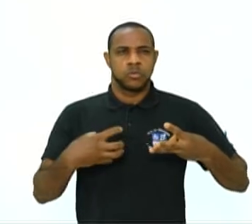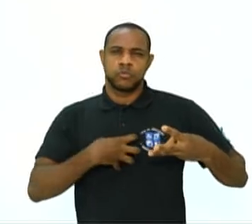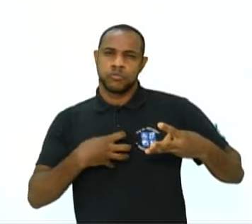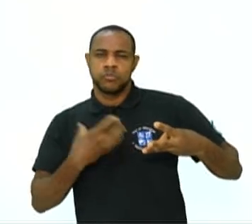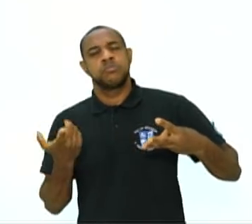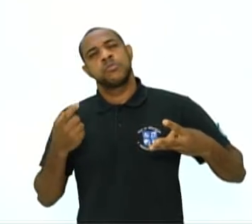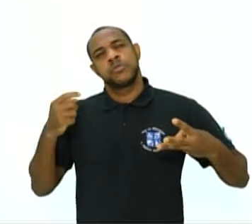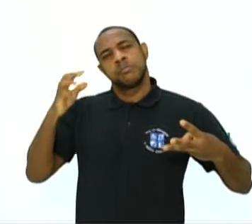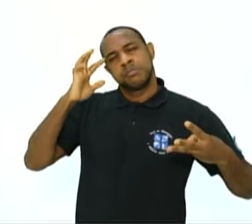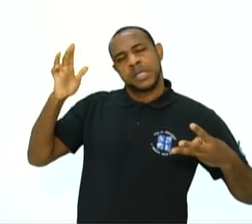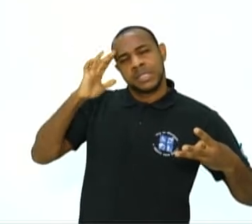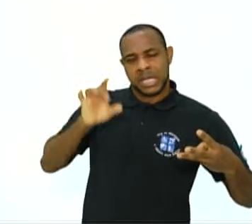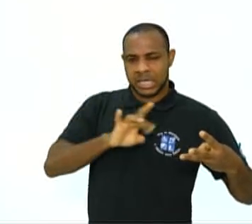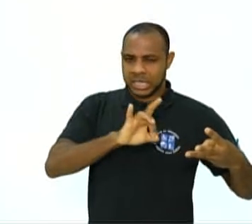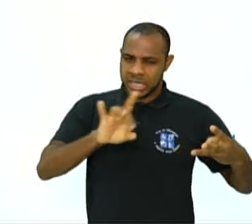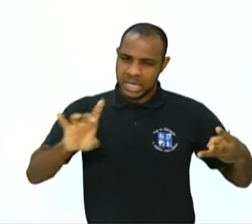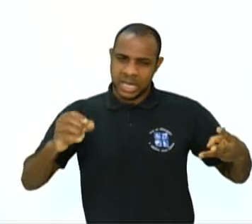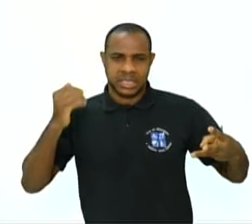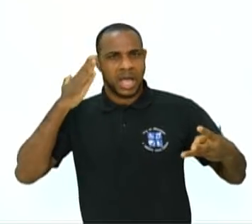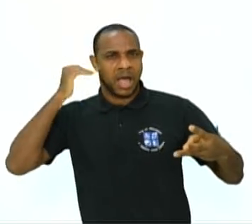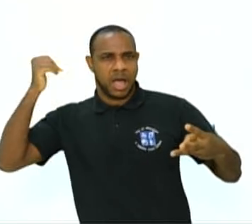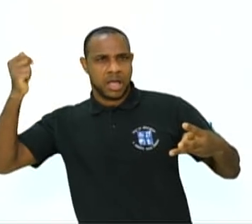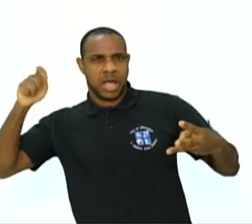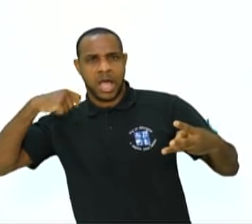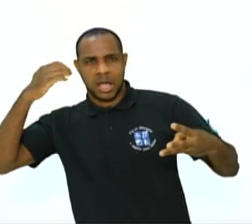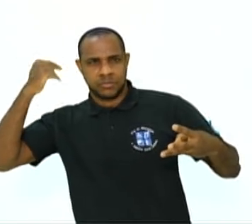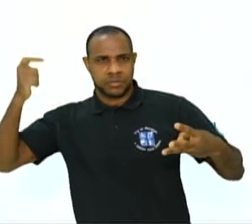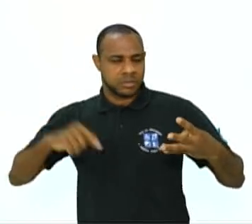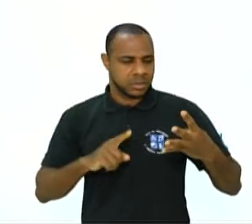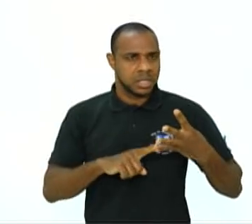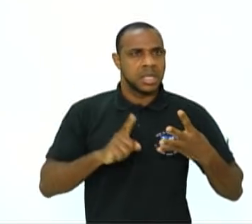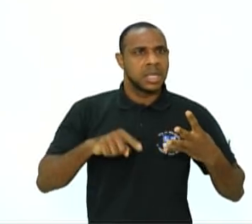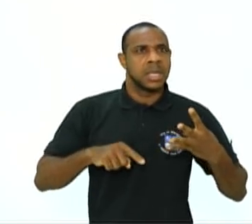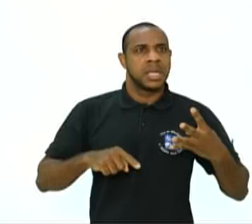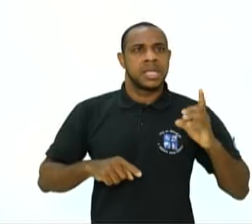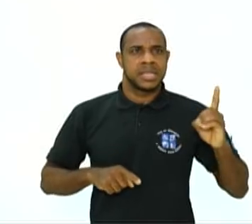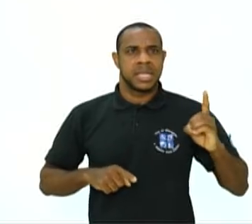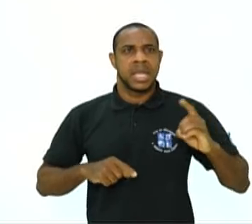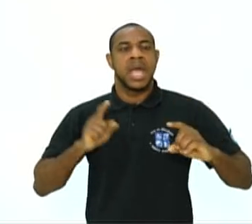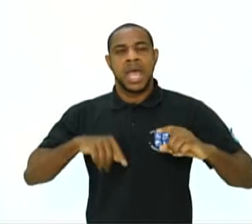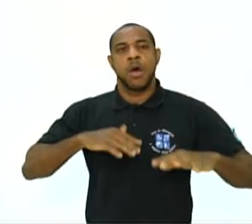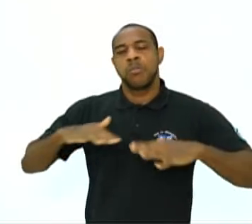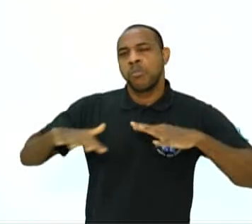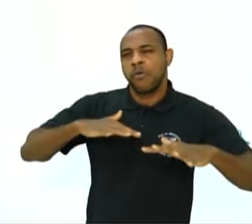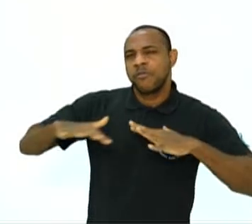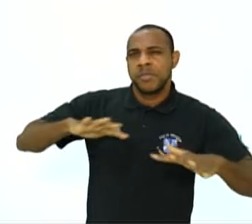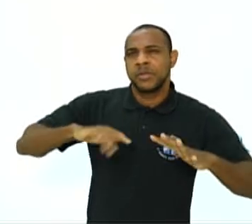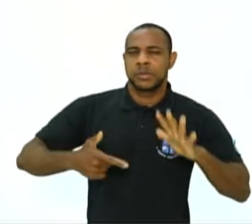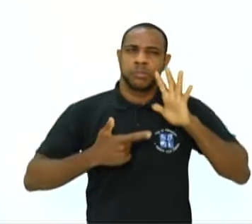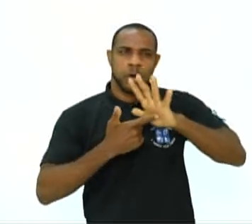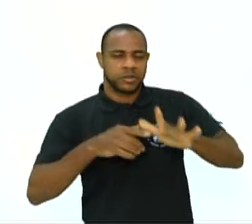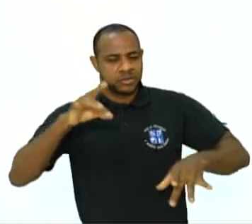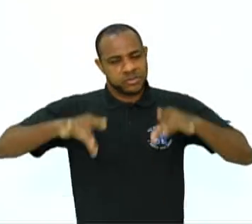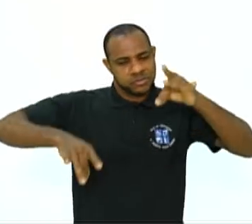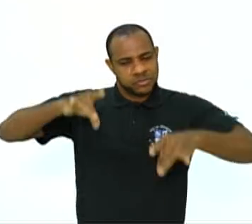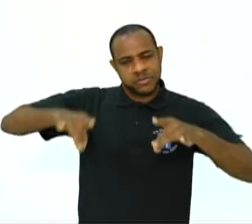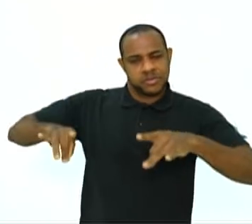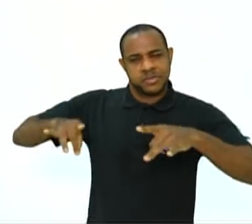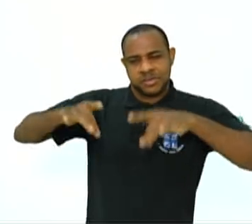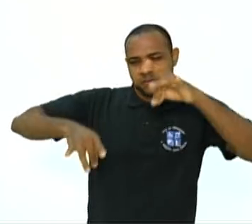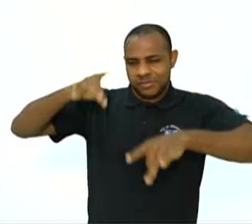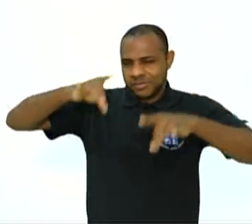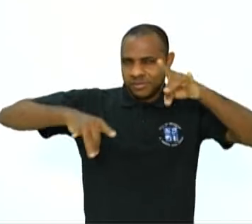de cada artista. Letra D. São movimentos que utilizam de arte cinematográfica. E aí,